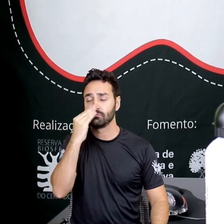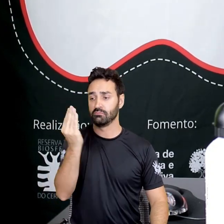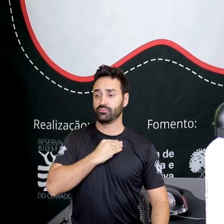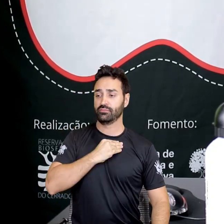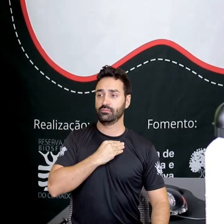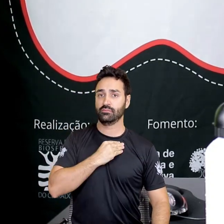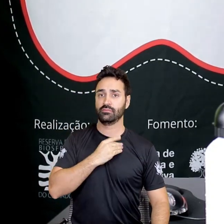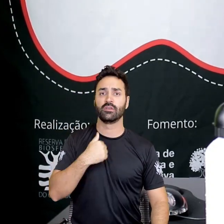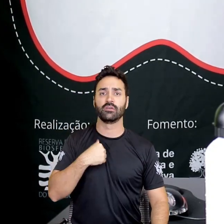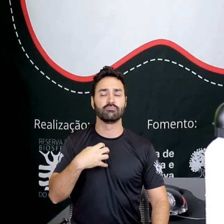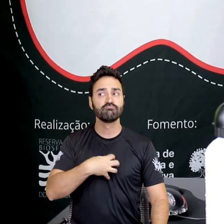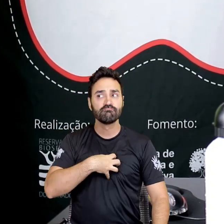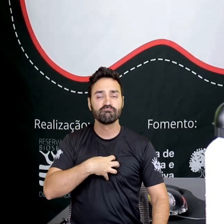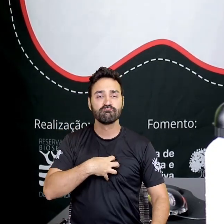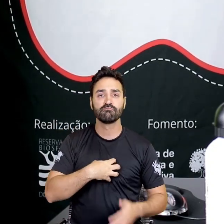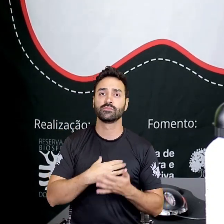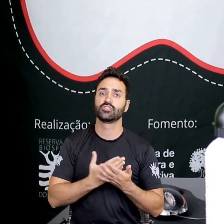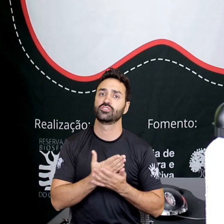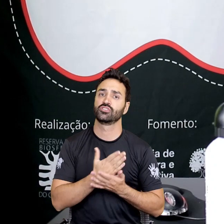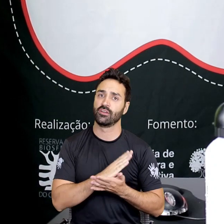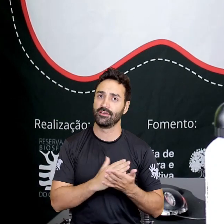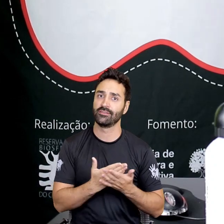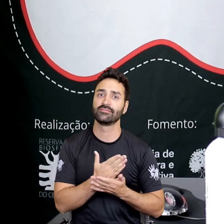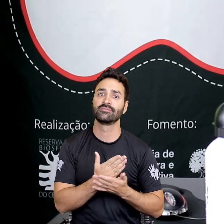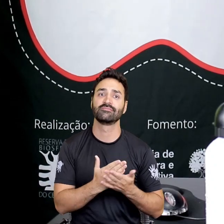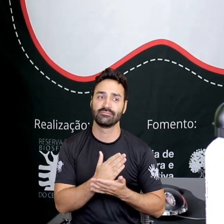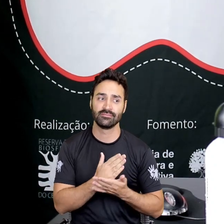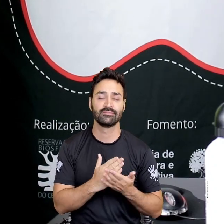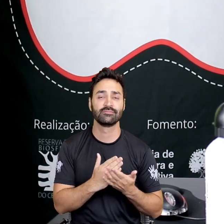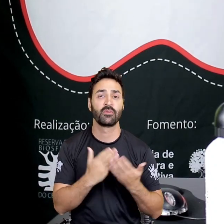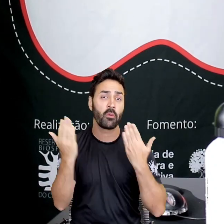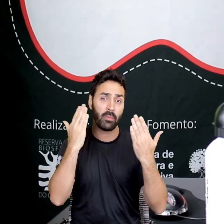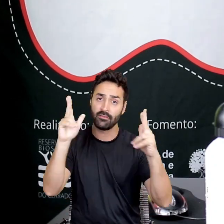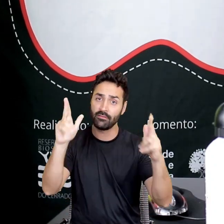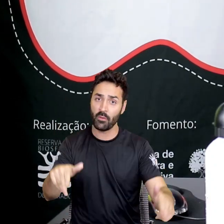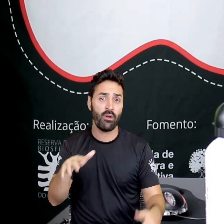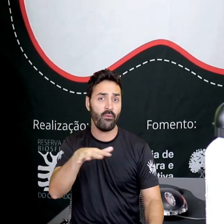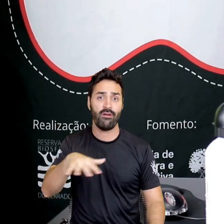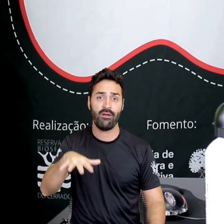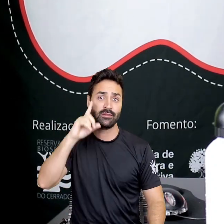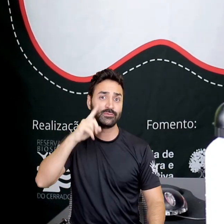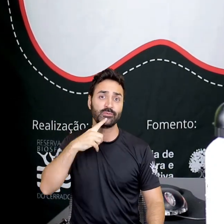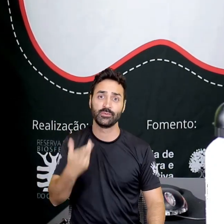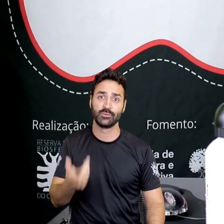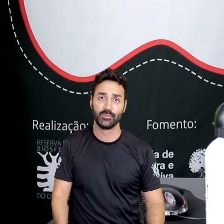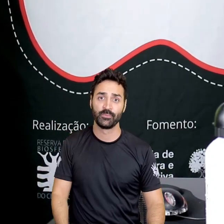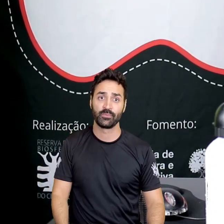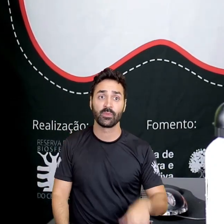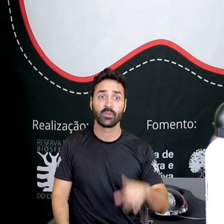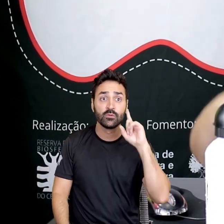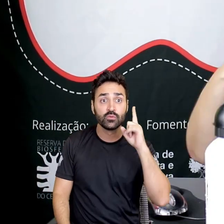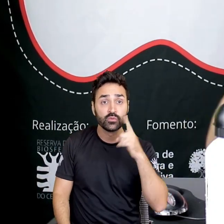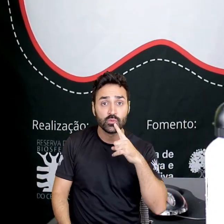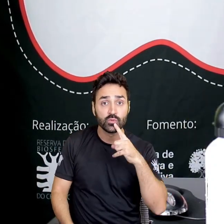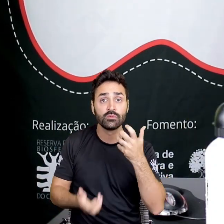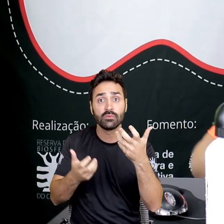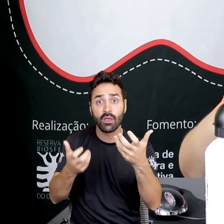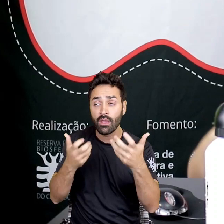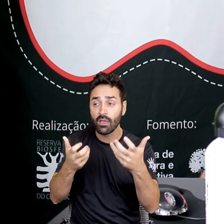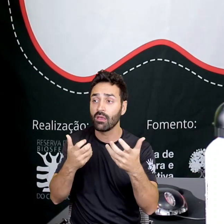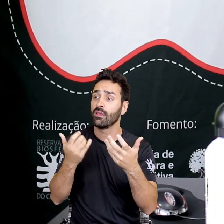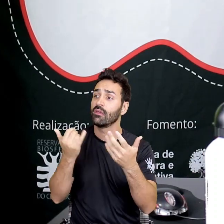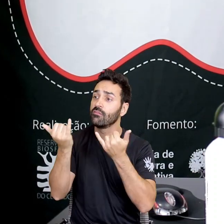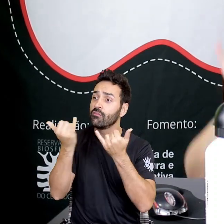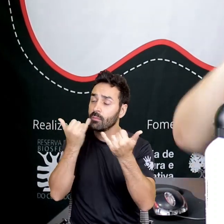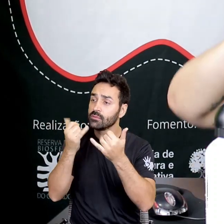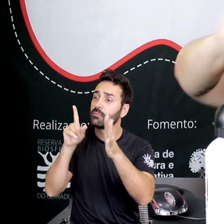chateado? Lógico. Não é diferente. A partir do momento que a pessoa surda quer ter uma informação, ela pergunta, a pessoa olha